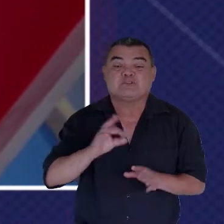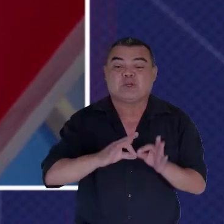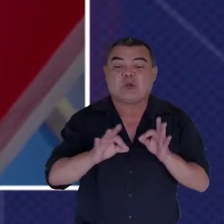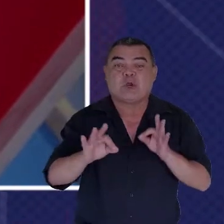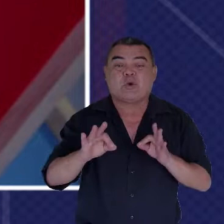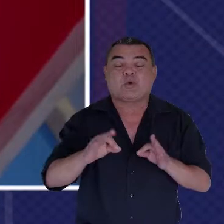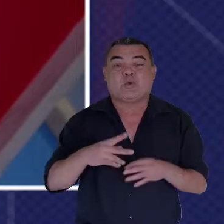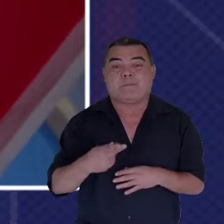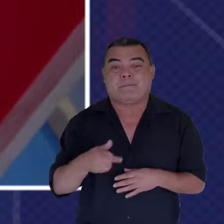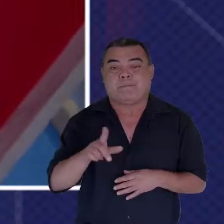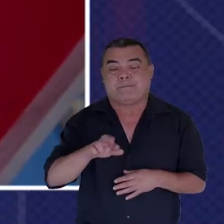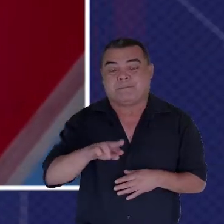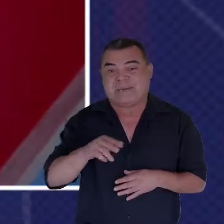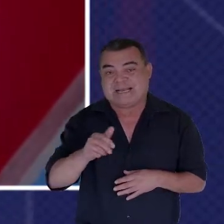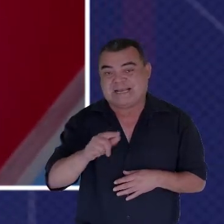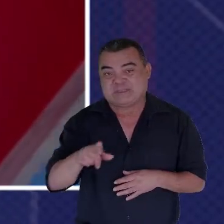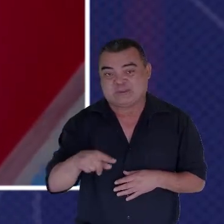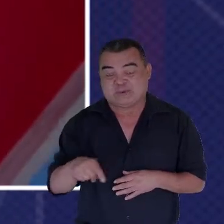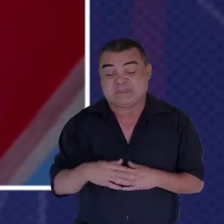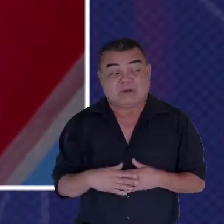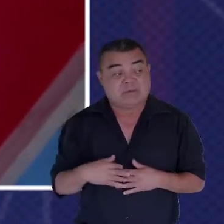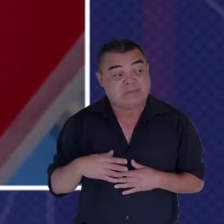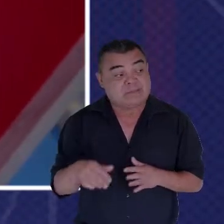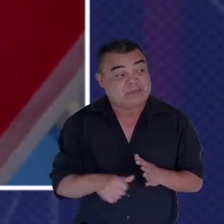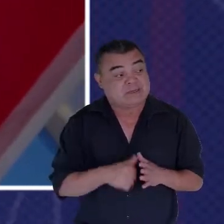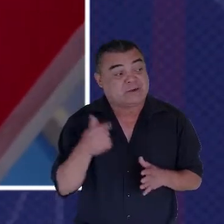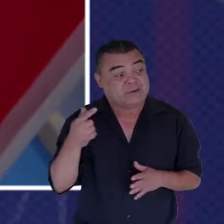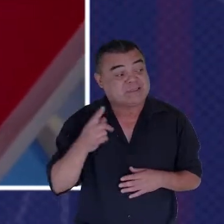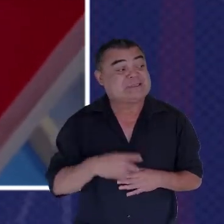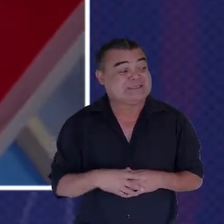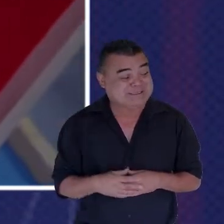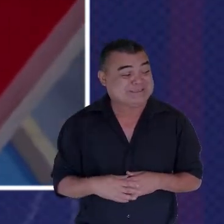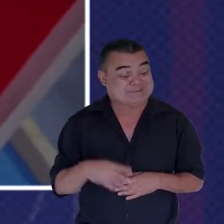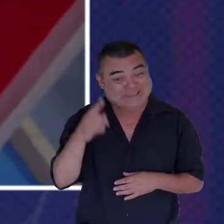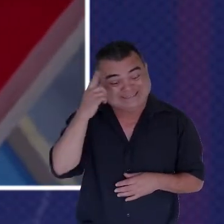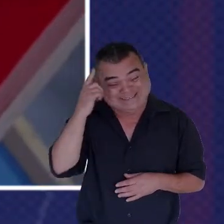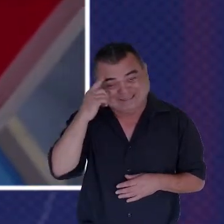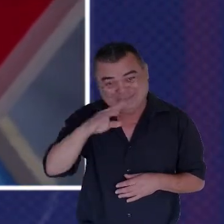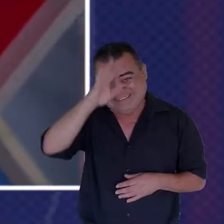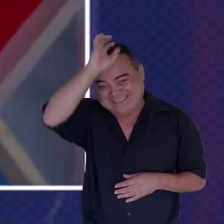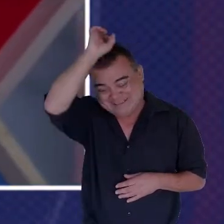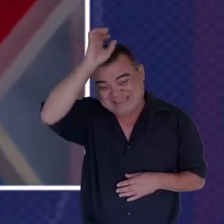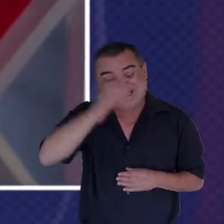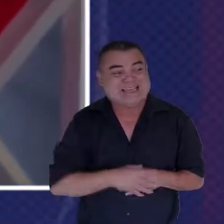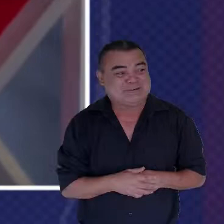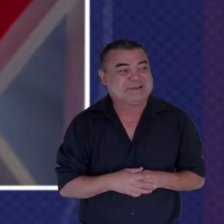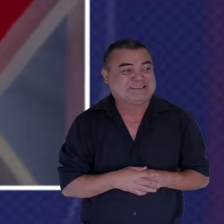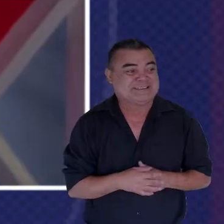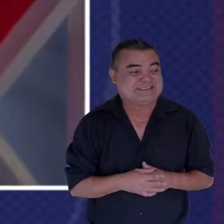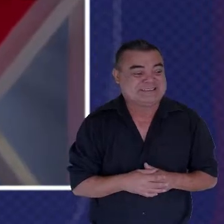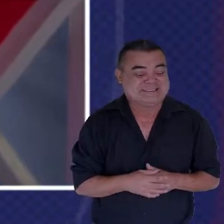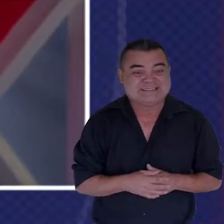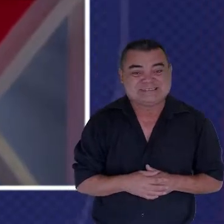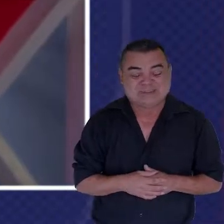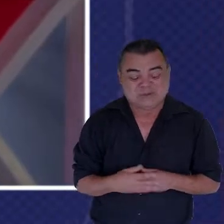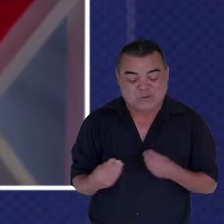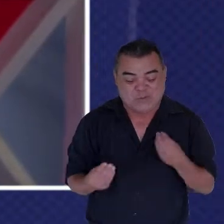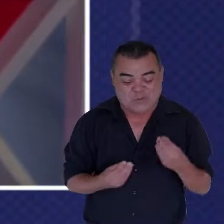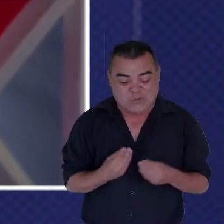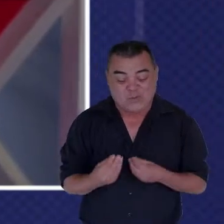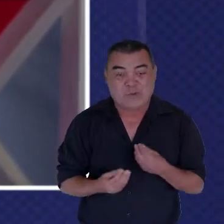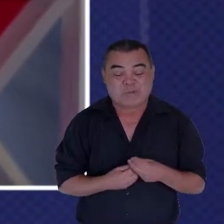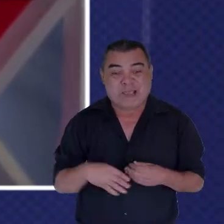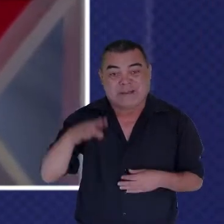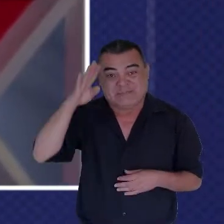prazo E aí a primeira coisa a gente pensar porque é na pe o que que é mais venda de futuro né aí na pele como